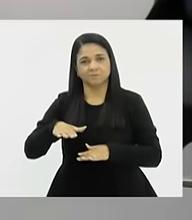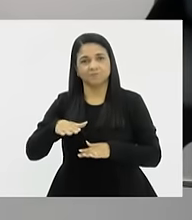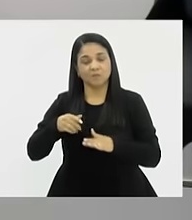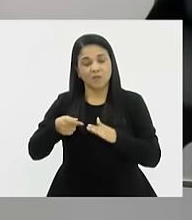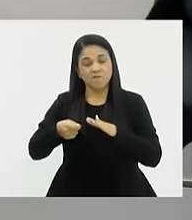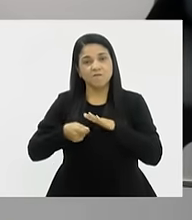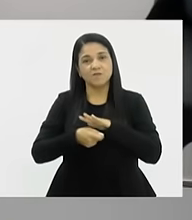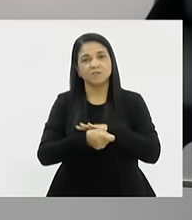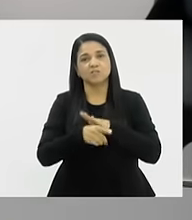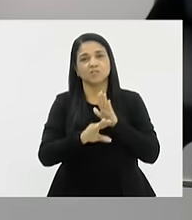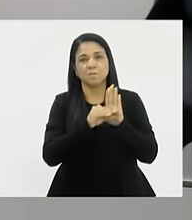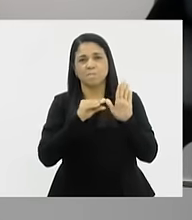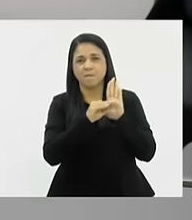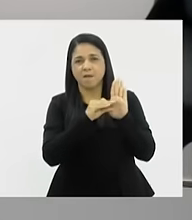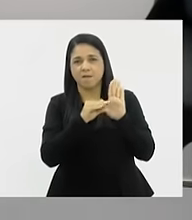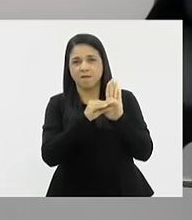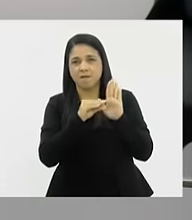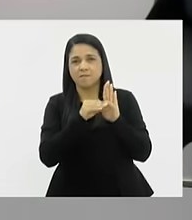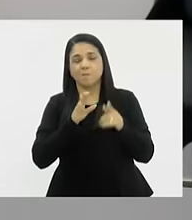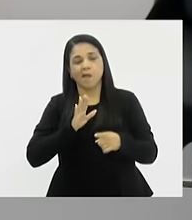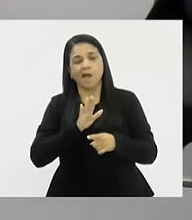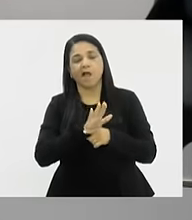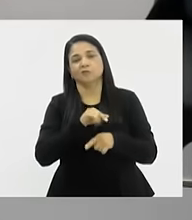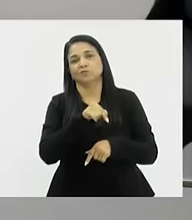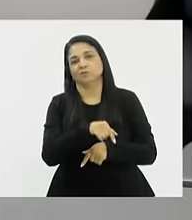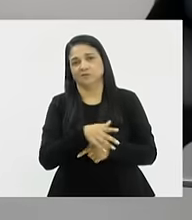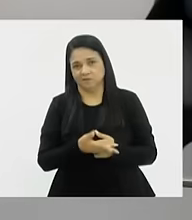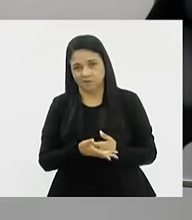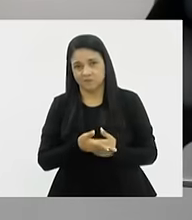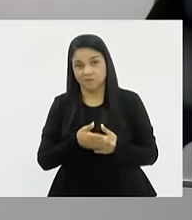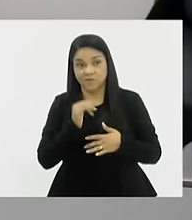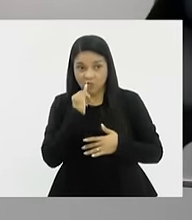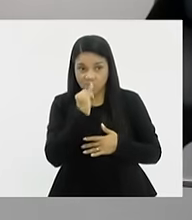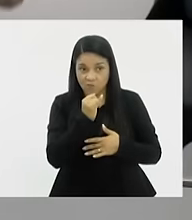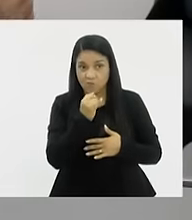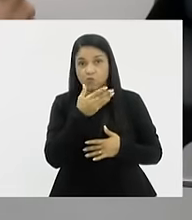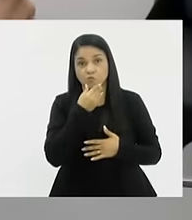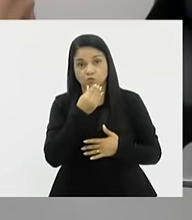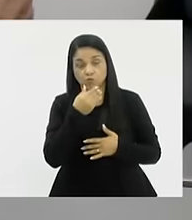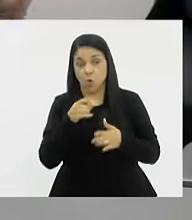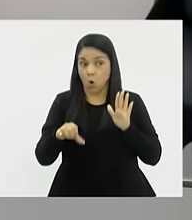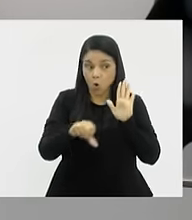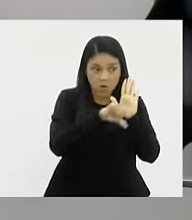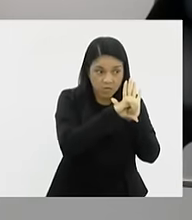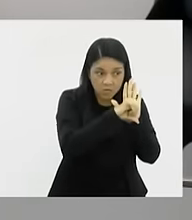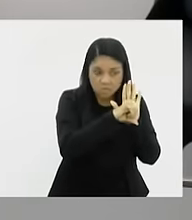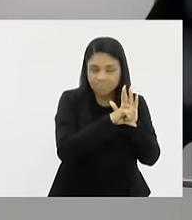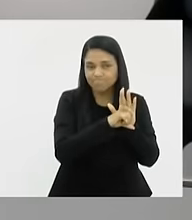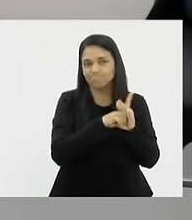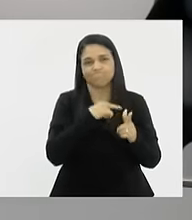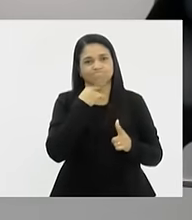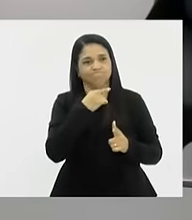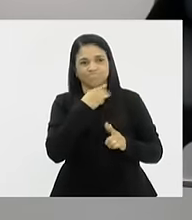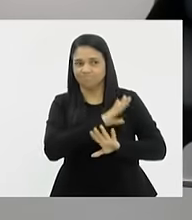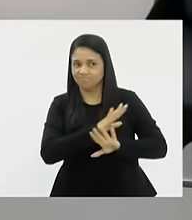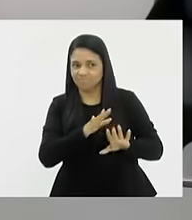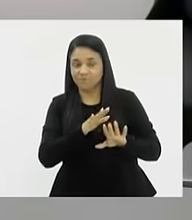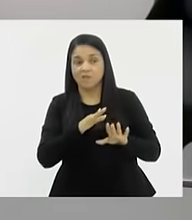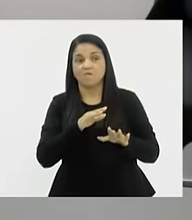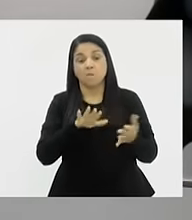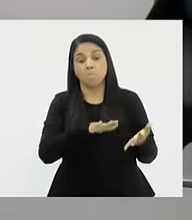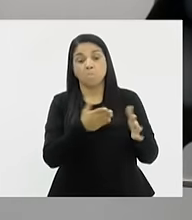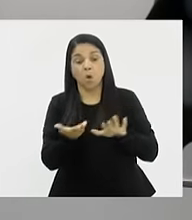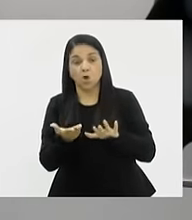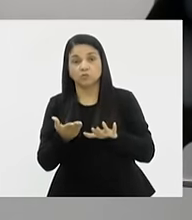investir emenda para ajudar aquele povo. E dizer para aquela garotada, o crime não compensa, ou é morte, vala